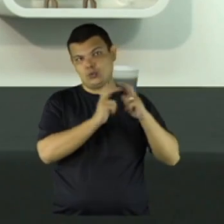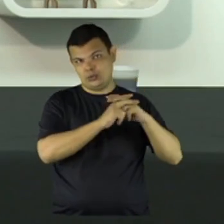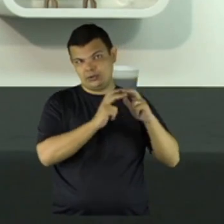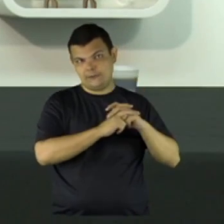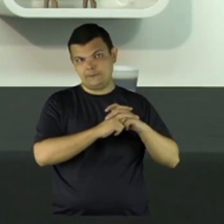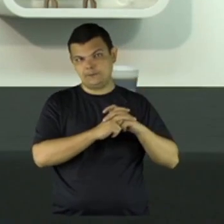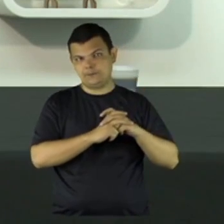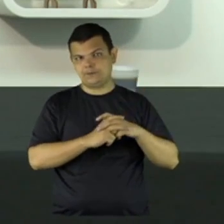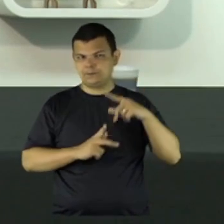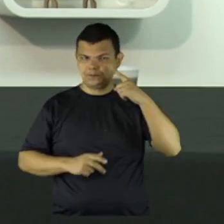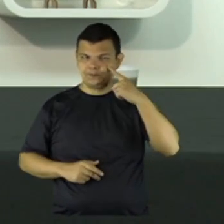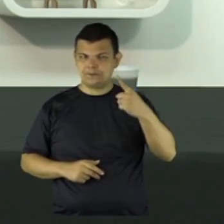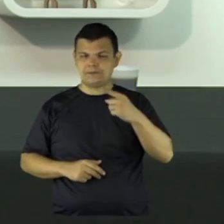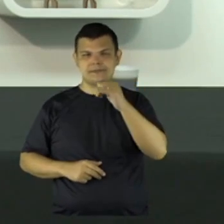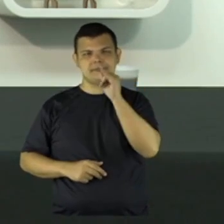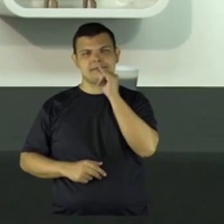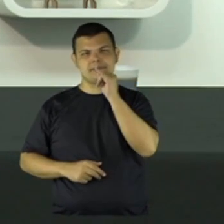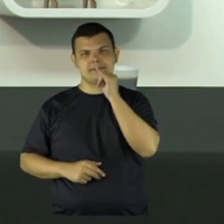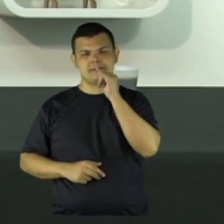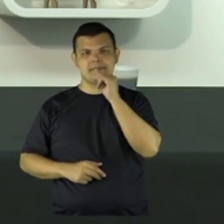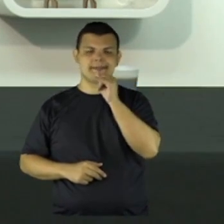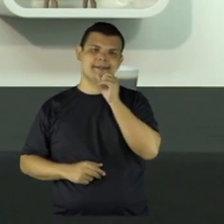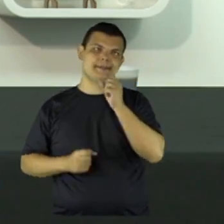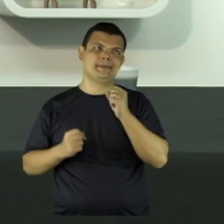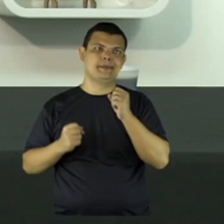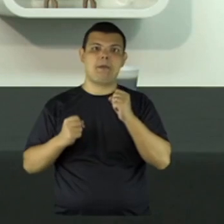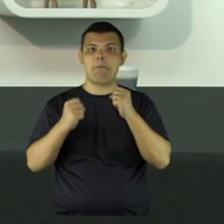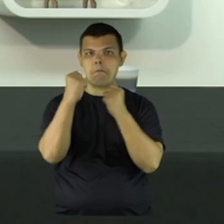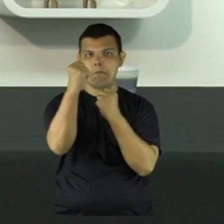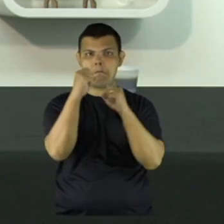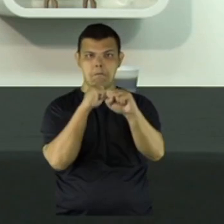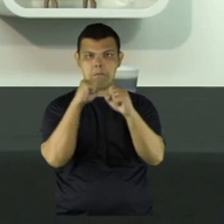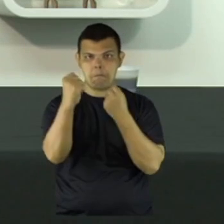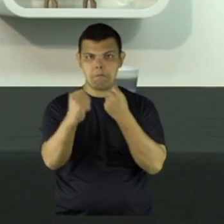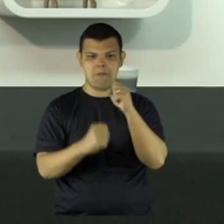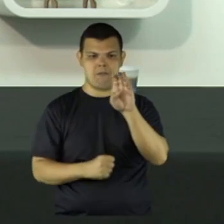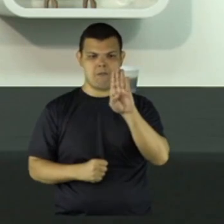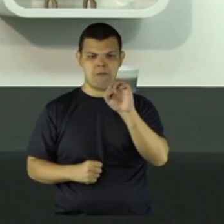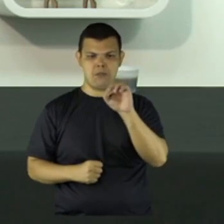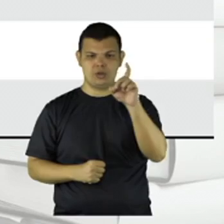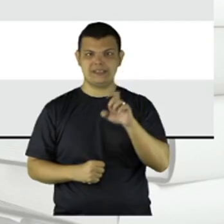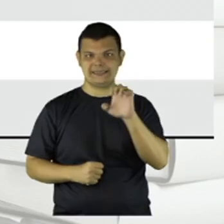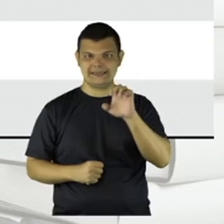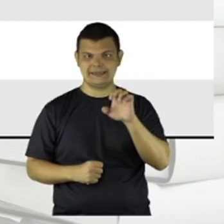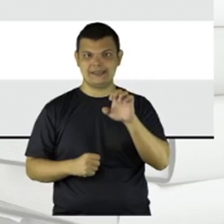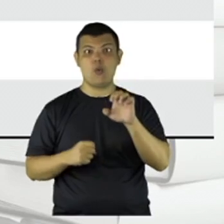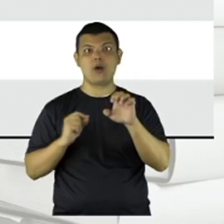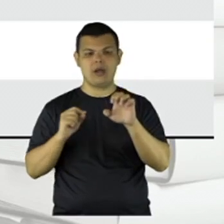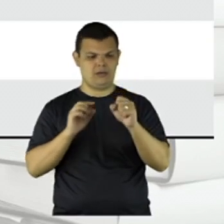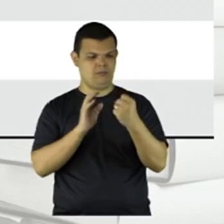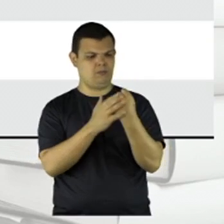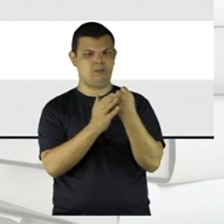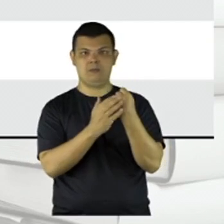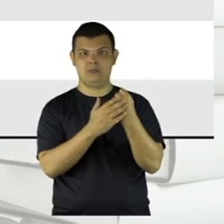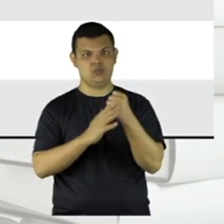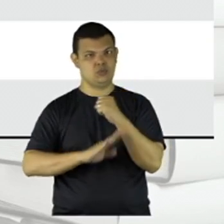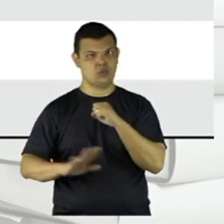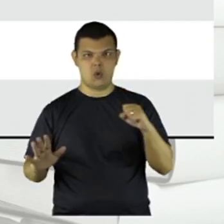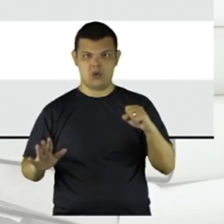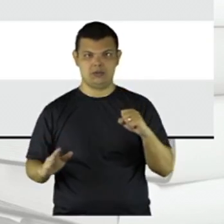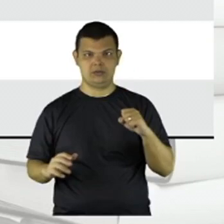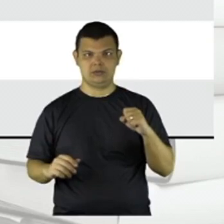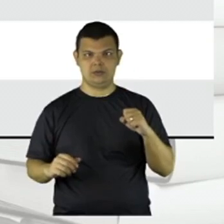exemplo. A gente tem o boxe, por exemplo. O boxe é uma luta de golpes de punho, ou seja, só é permitido